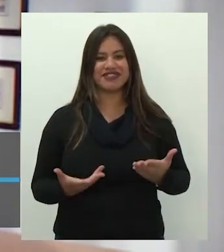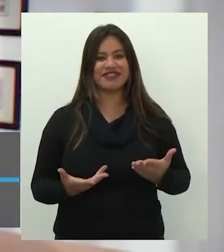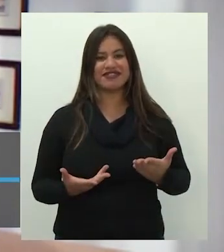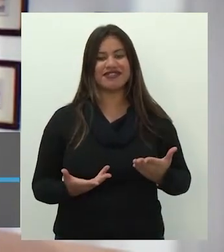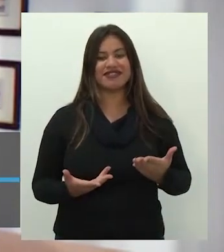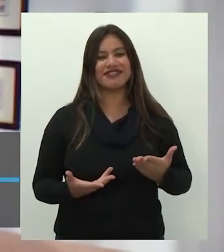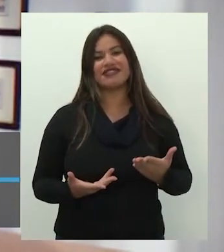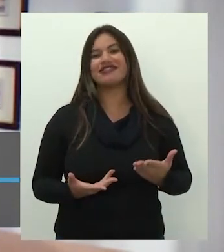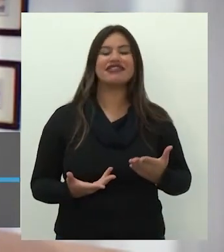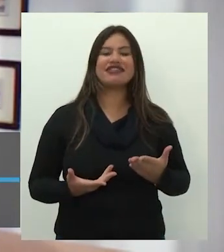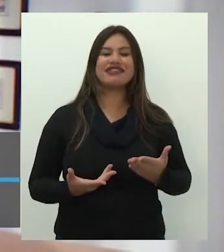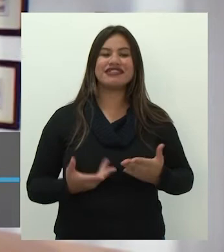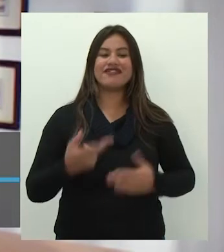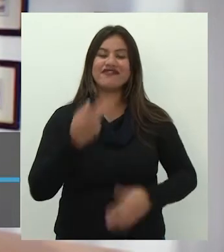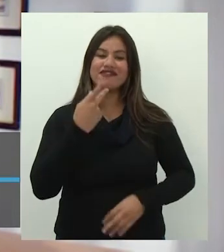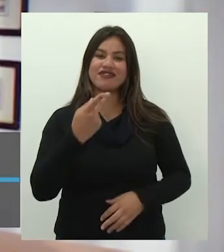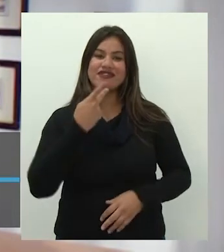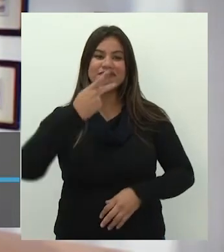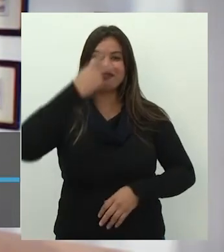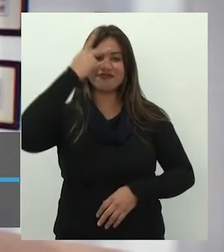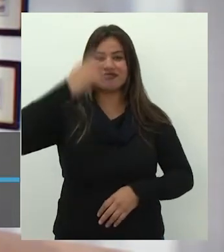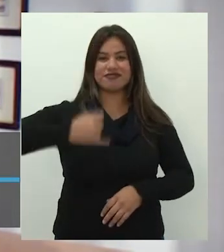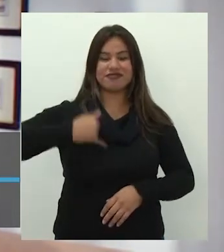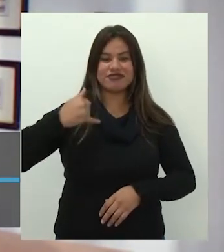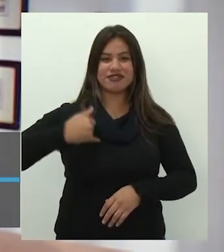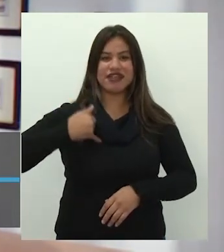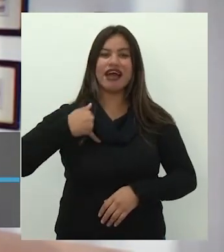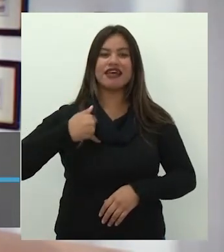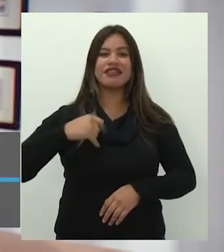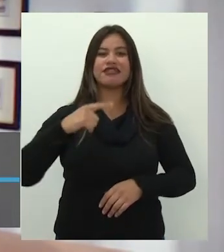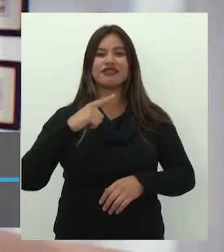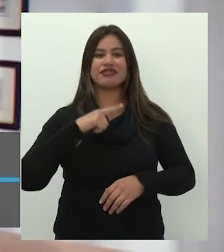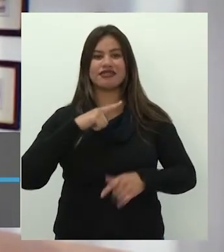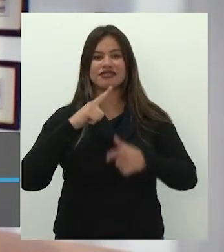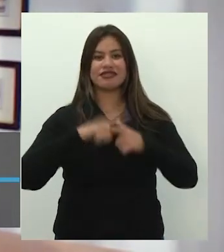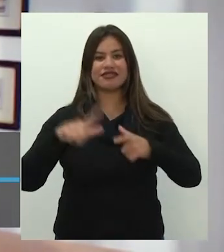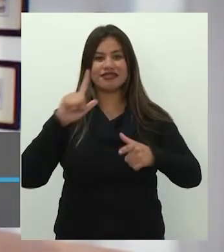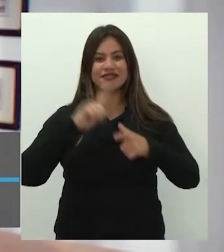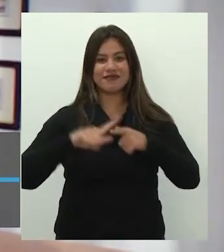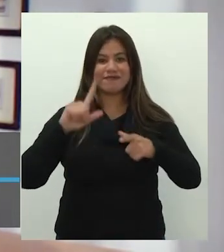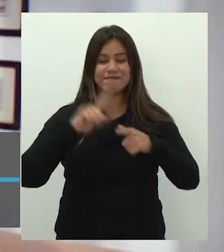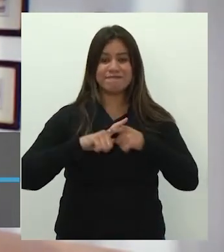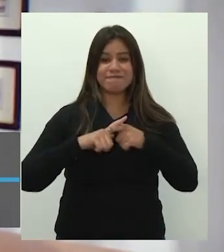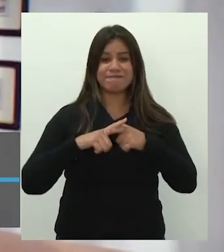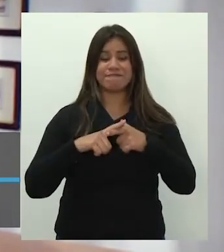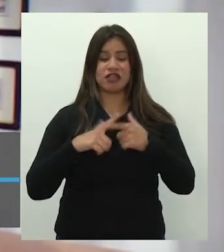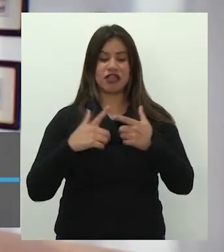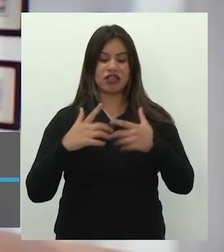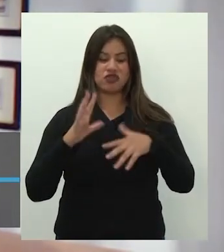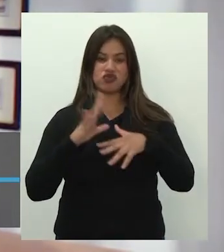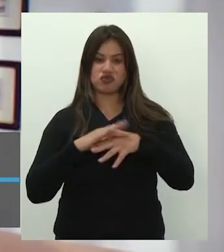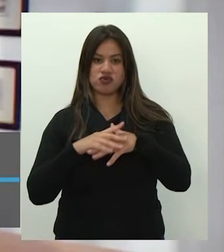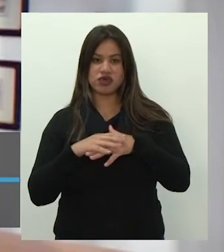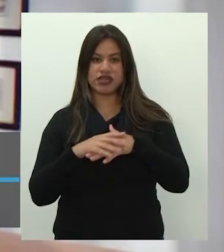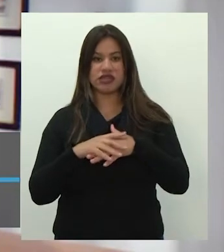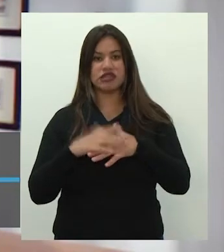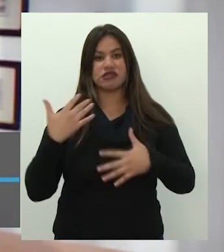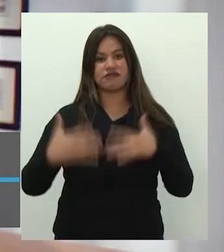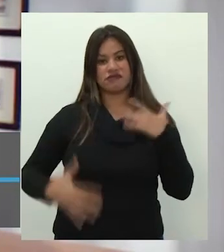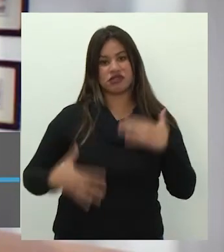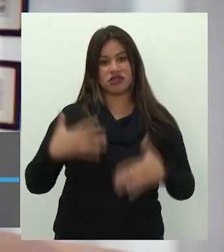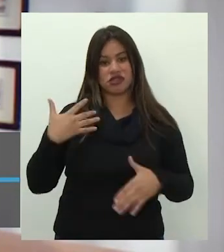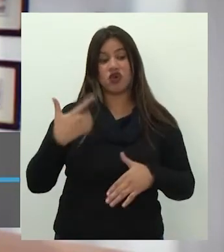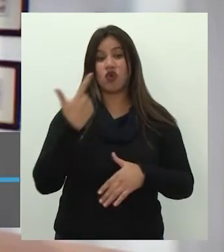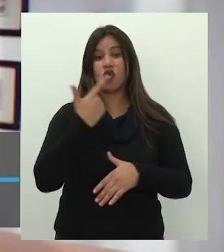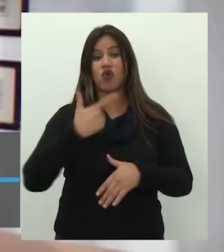estamos falando de idosos que têm algum comprometimento cognitivo, então outras pessoas que cuidam dele